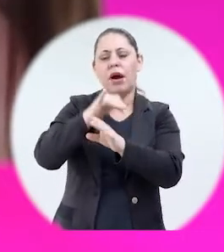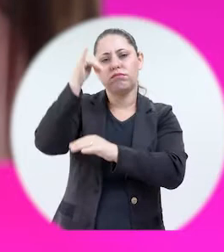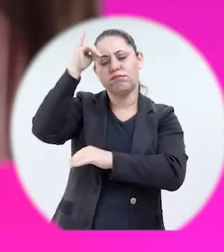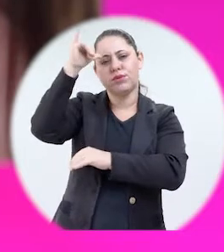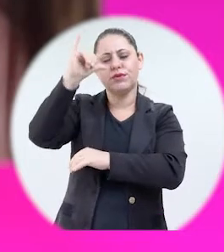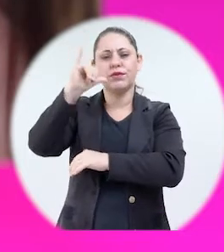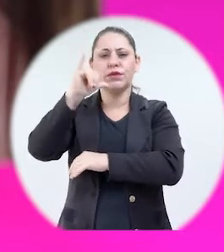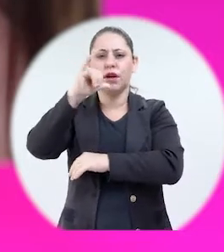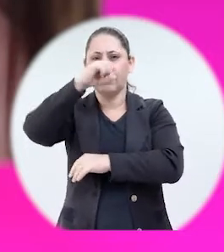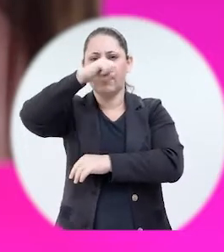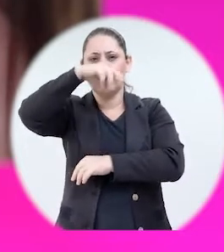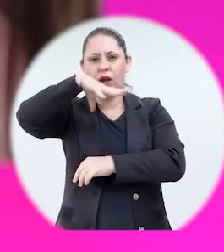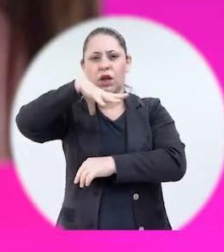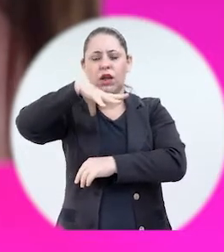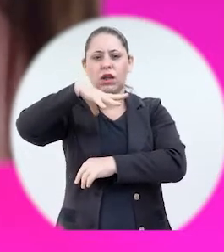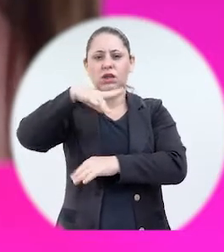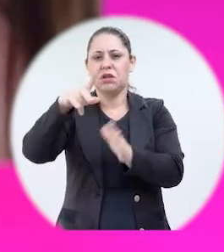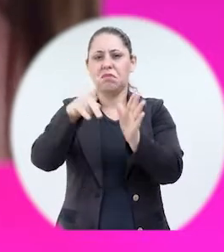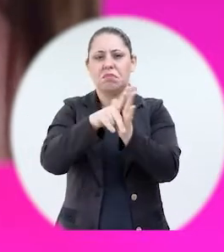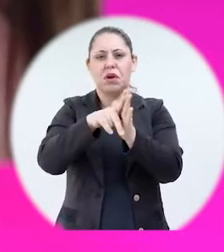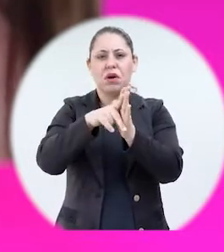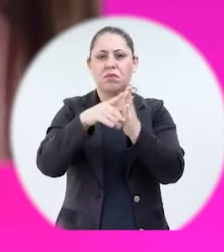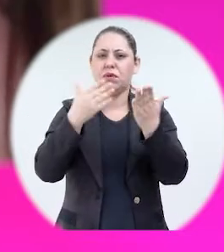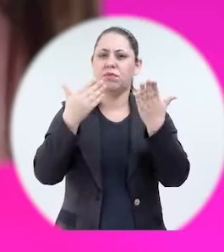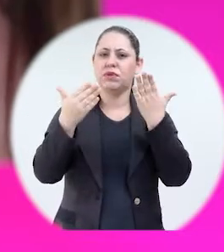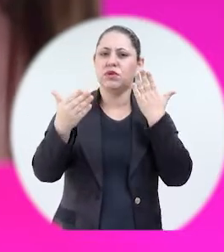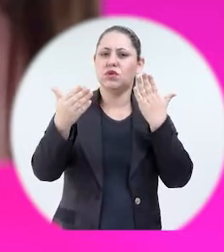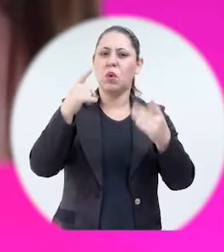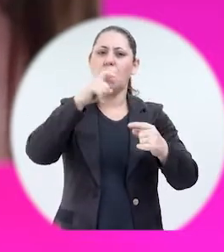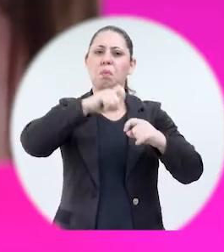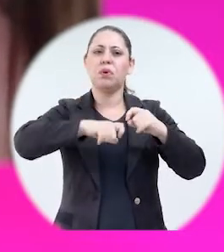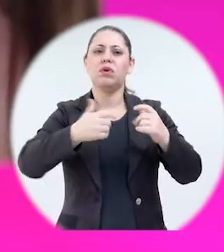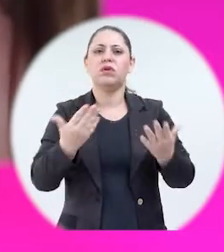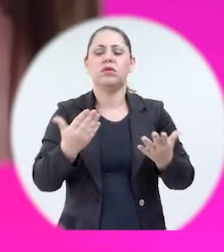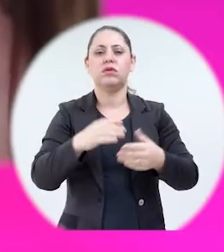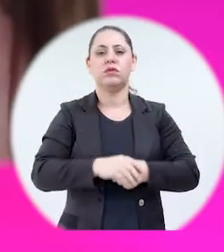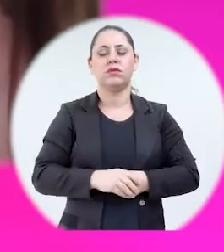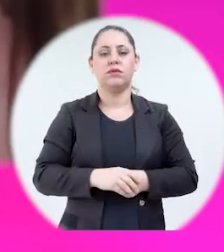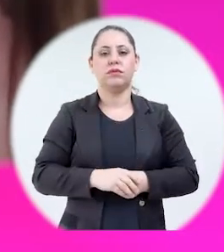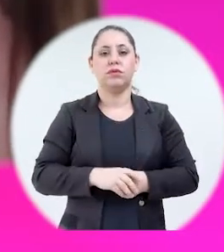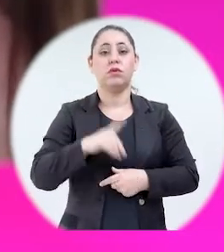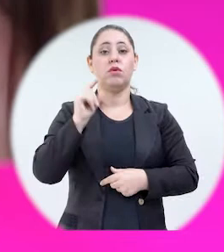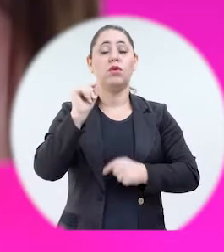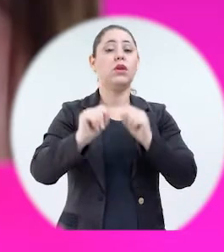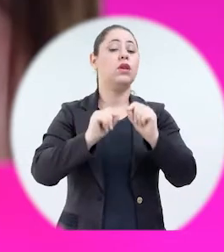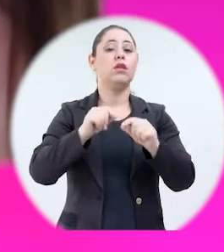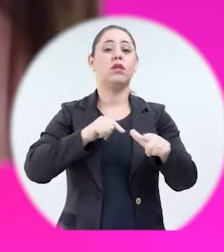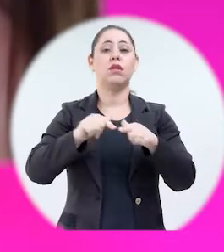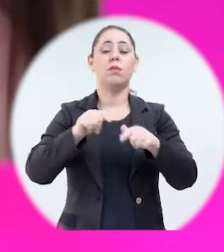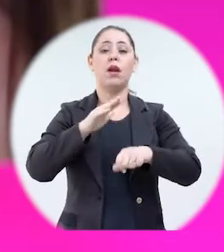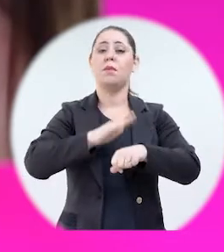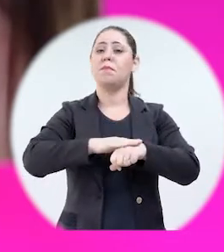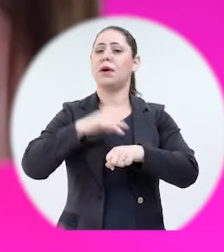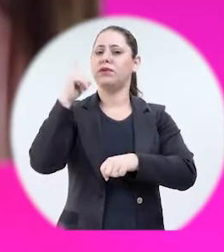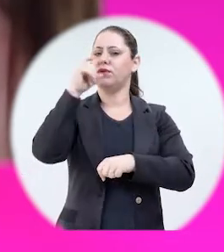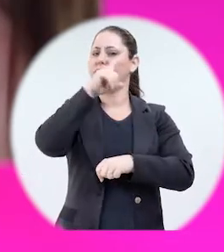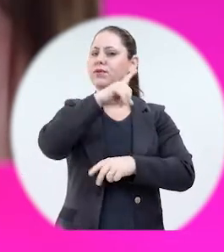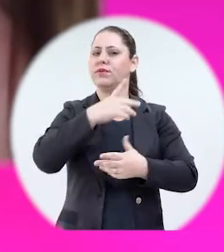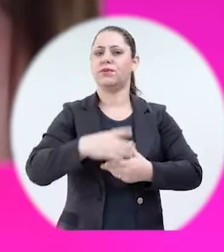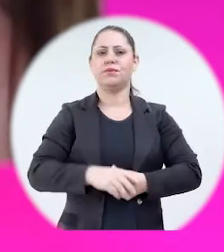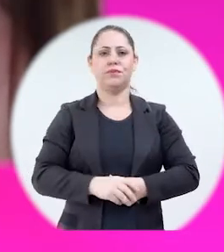casos de violência dessa natureza, no caso a psicológica e a sexual? O que torna esse trabalho mais